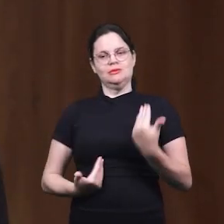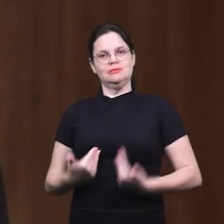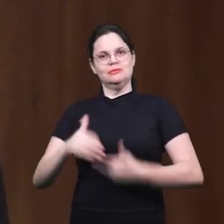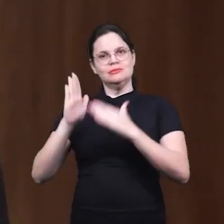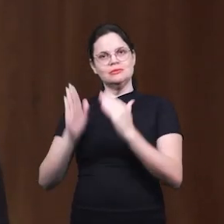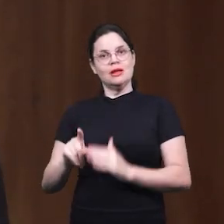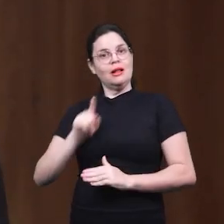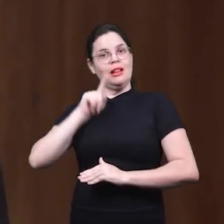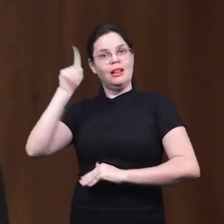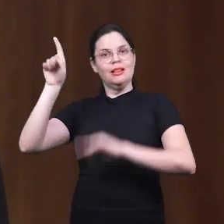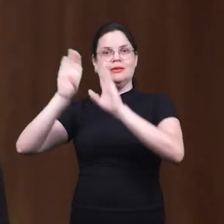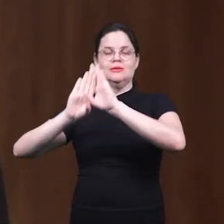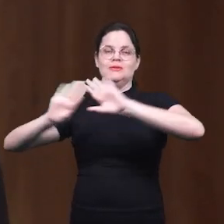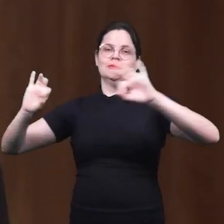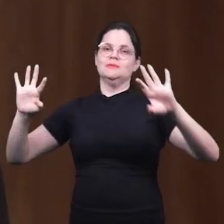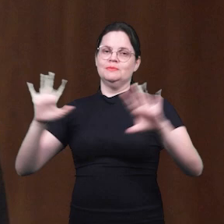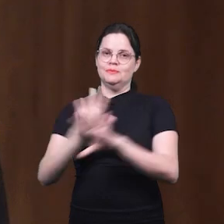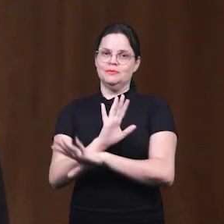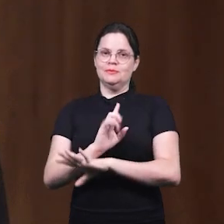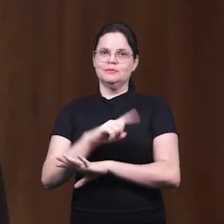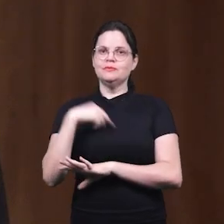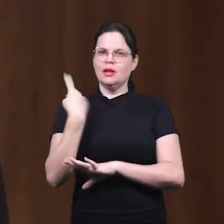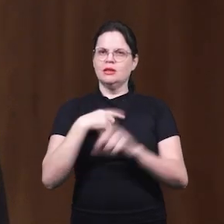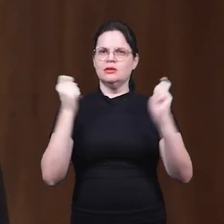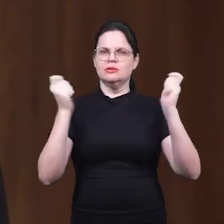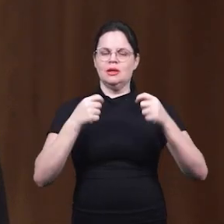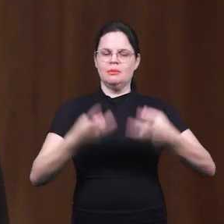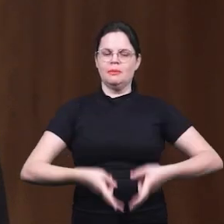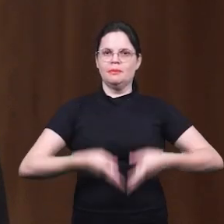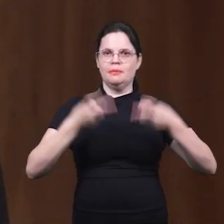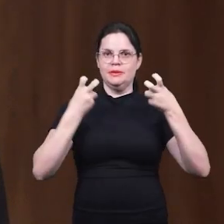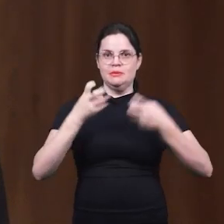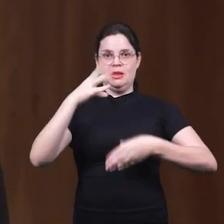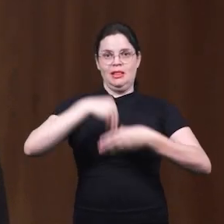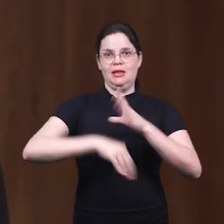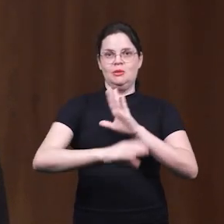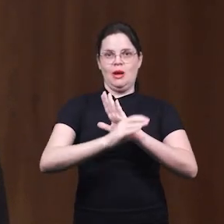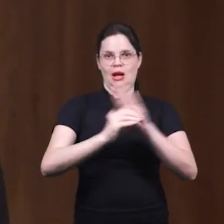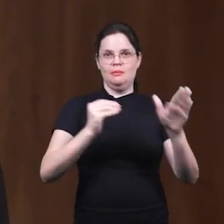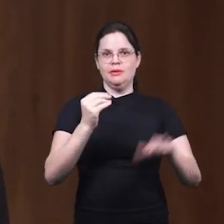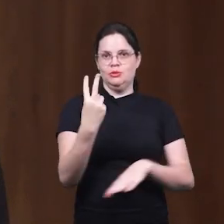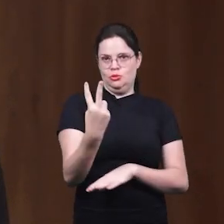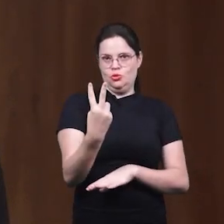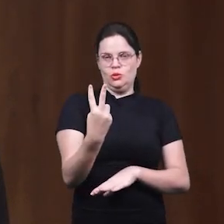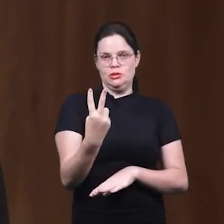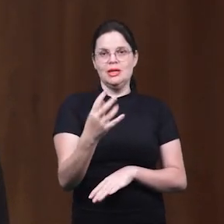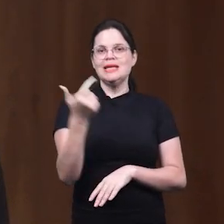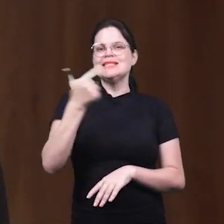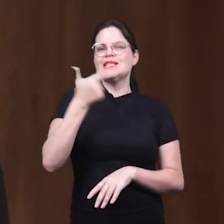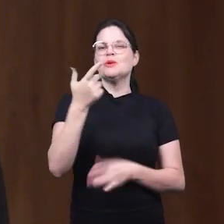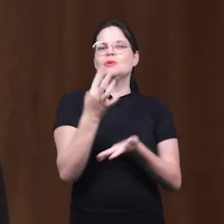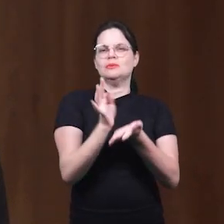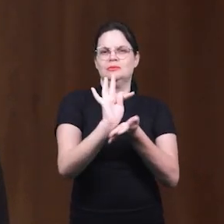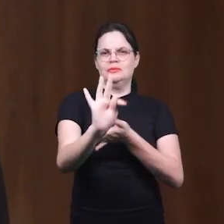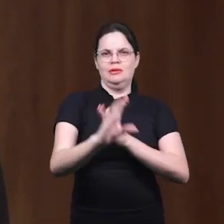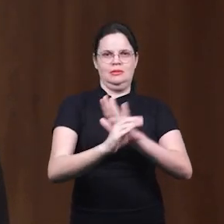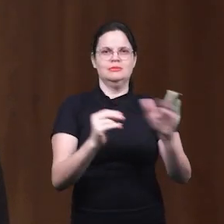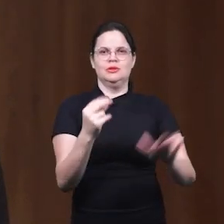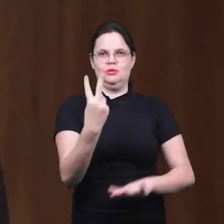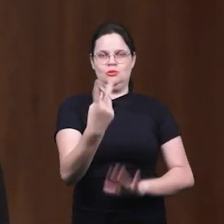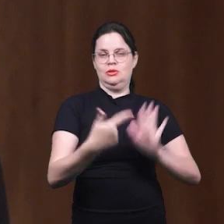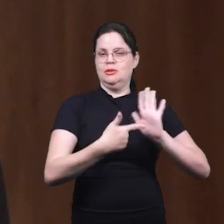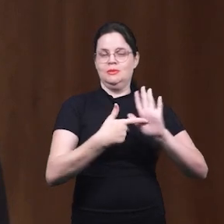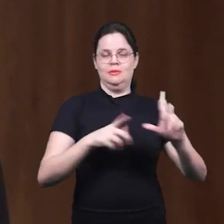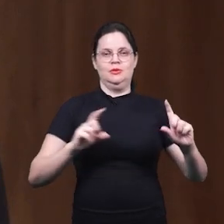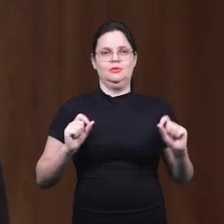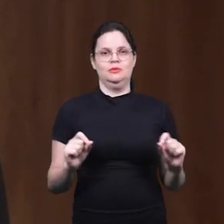está no capítulo 2, também da segunda carta aos Tessalonicenses, que